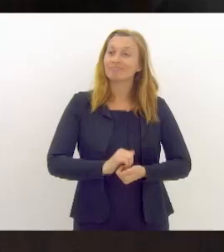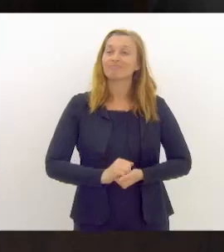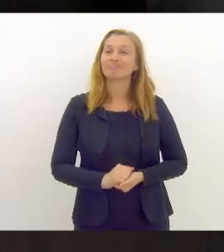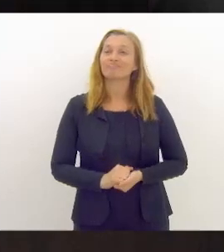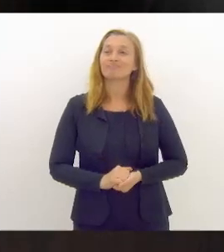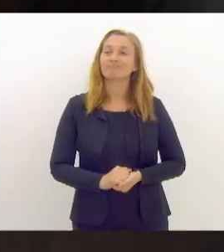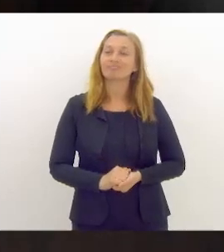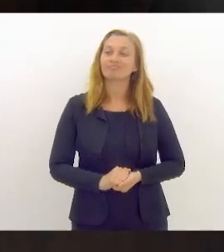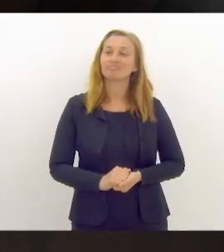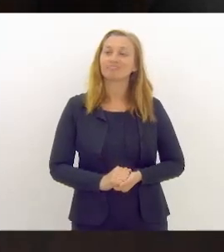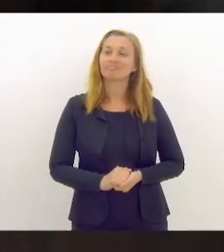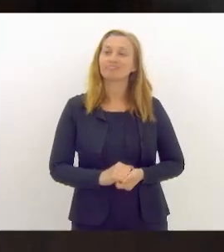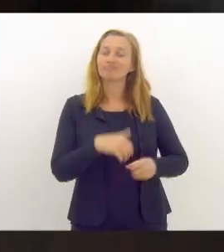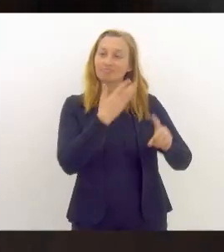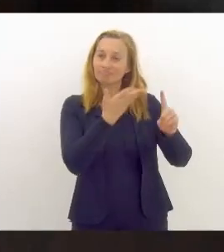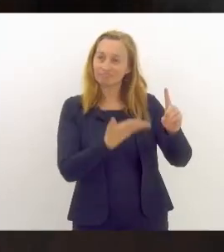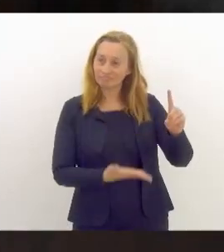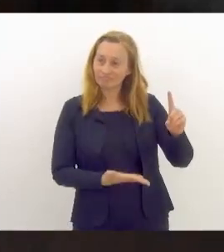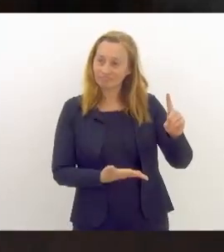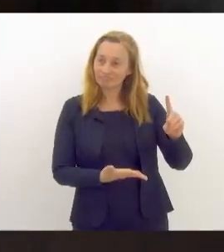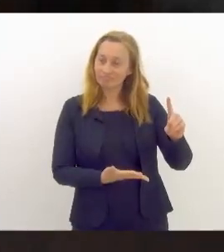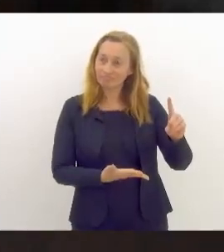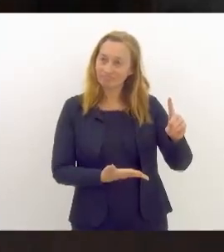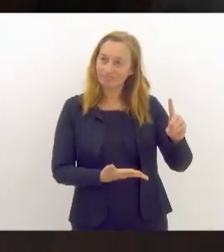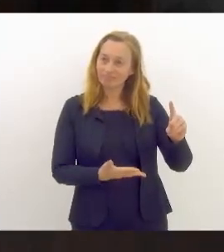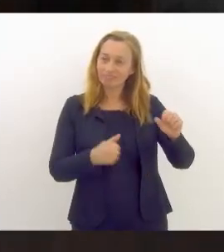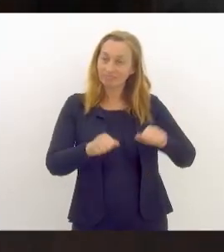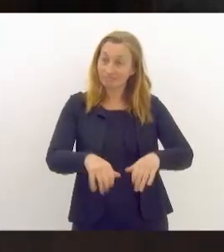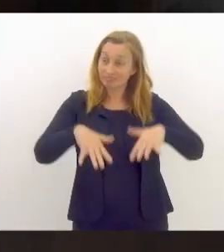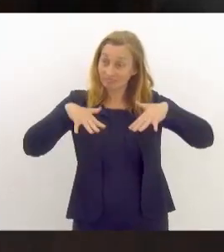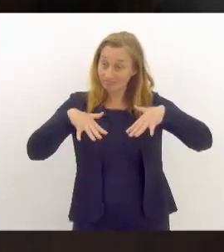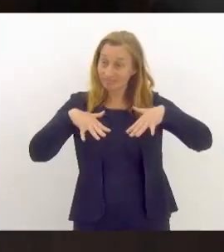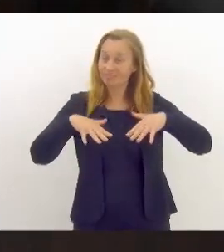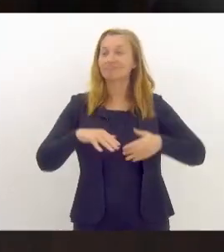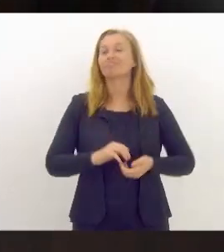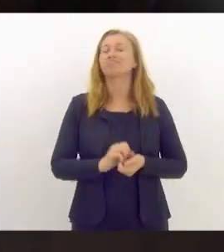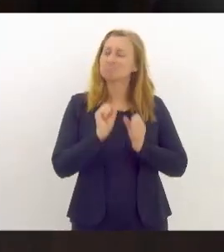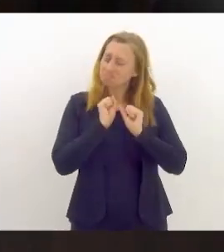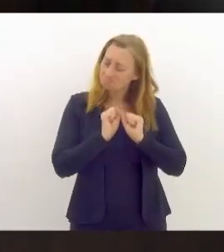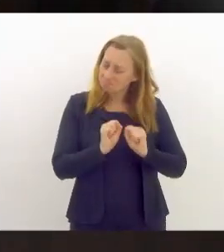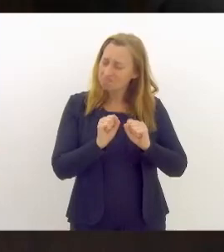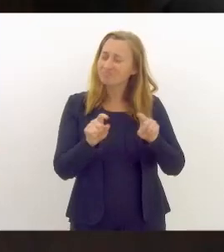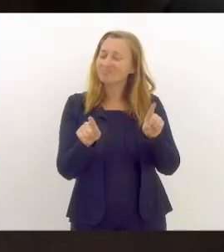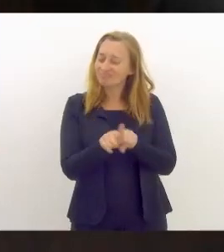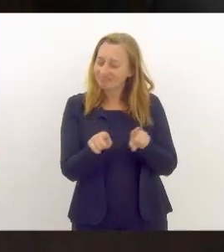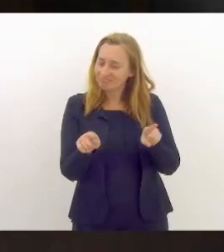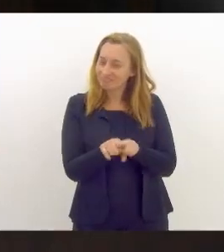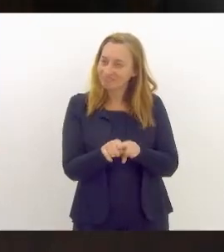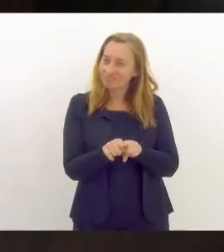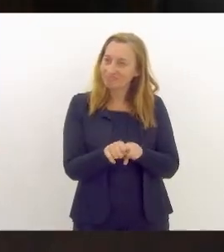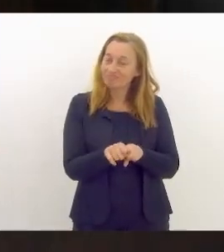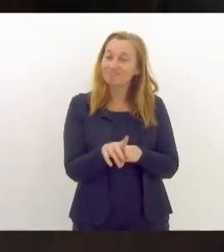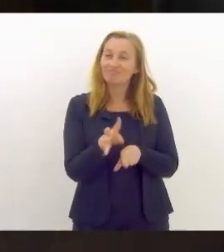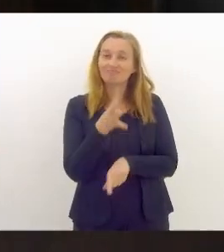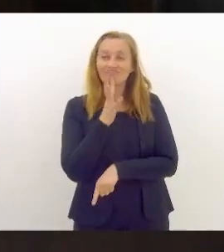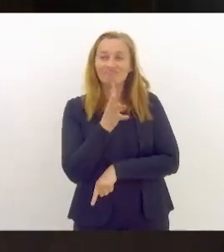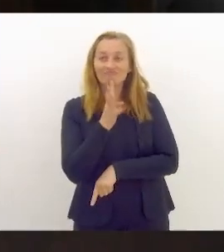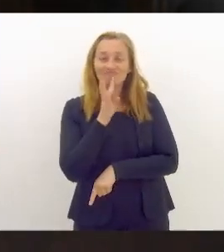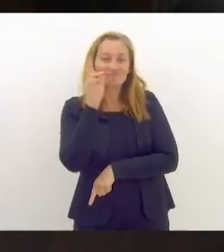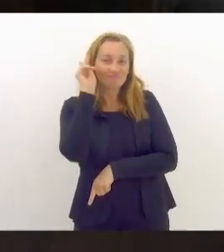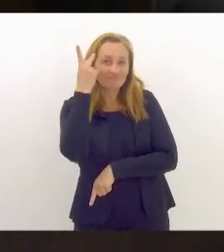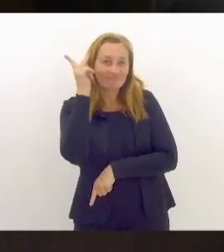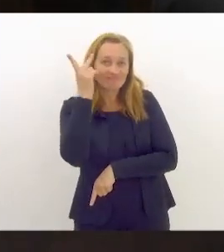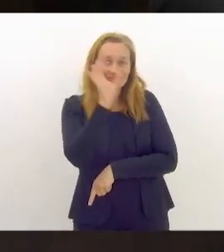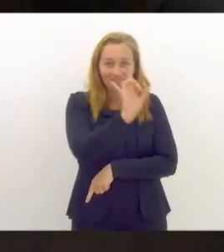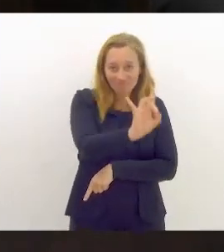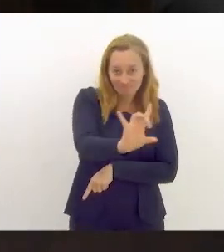esta sessão plenária de homenagem possam também conhecer a história de